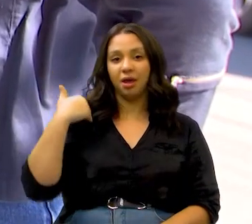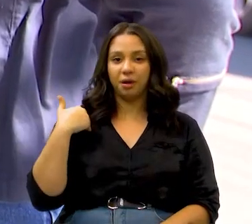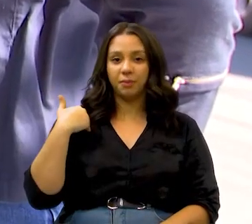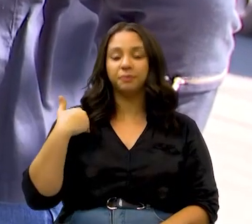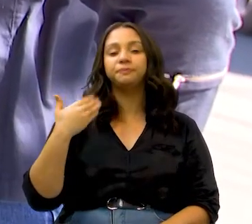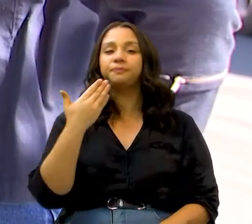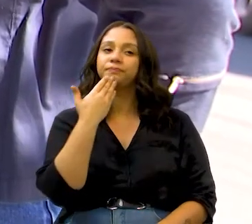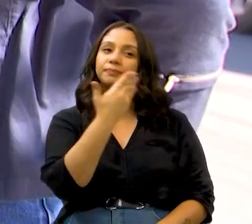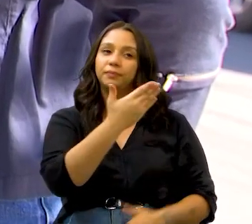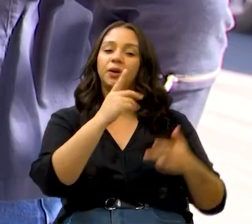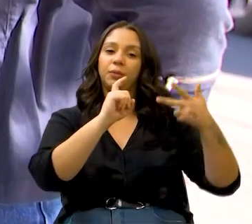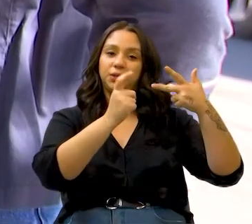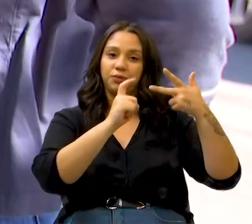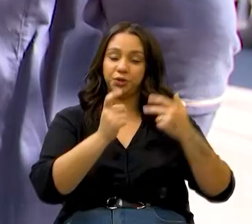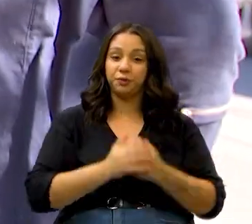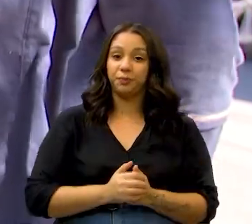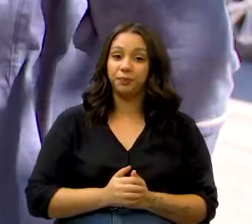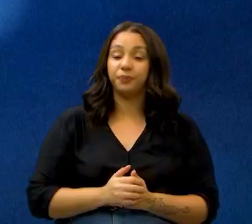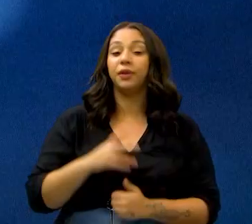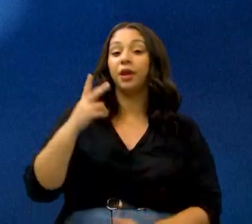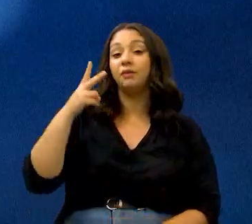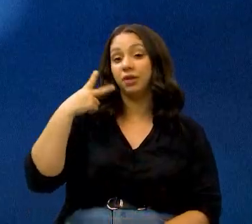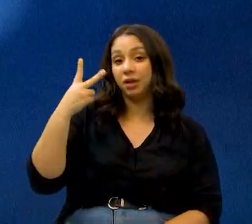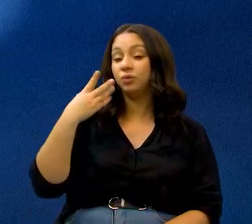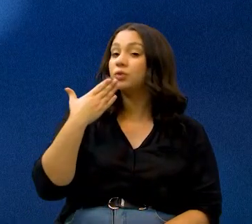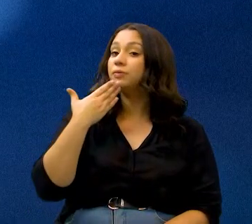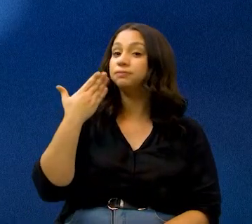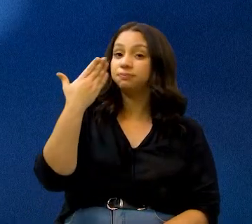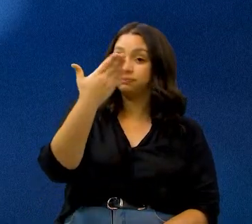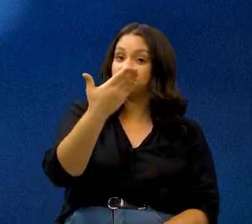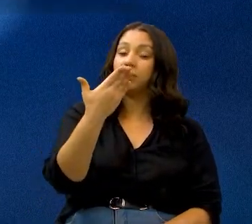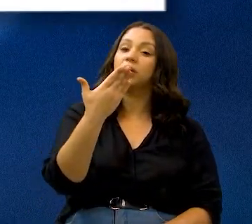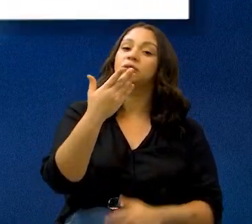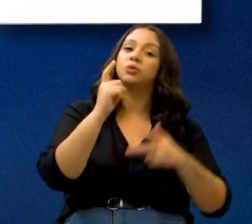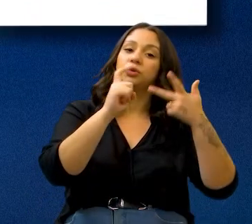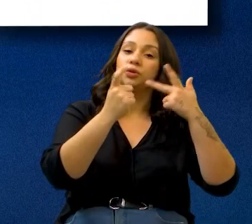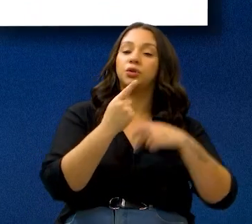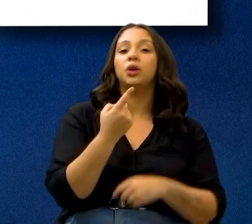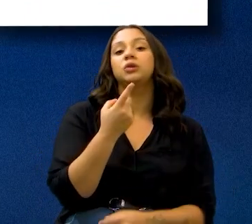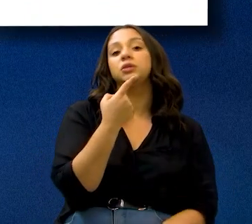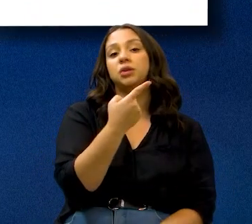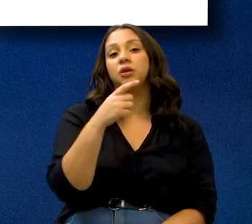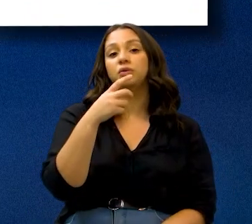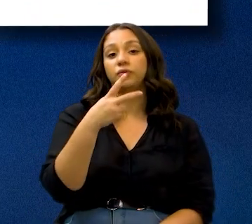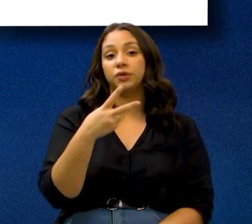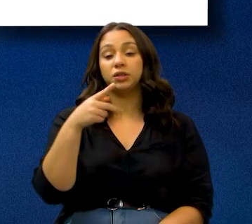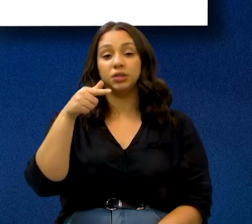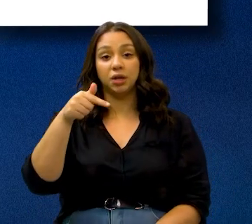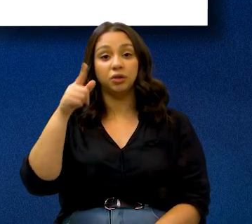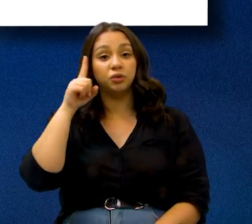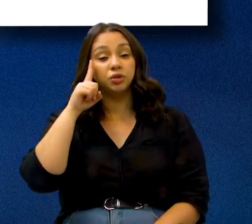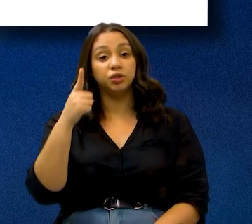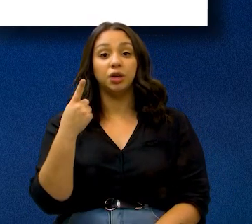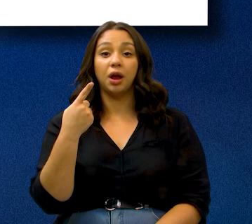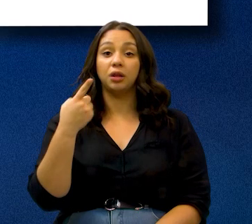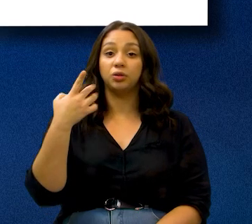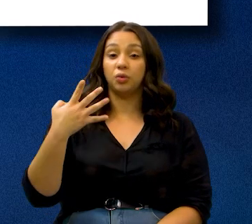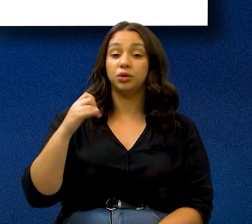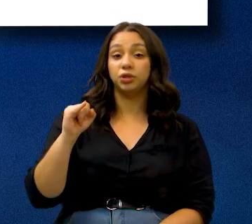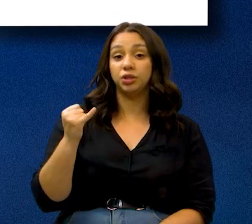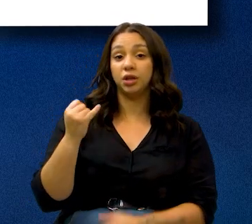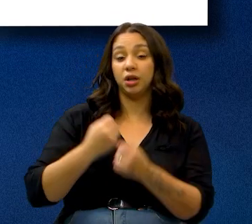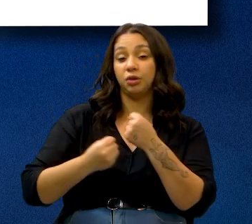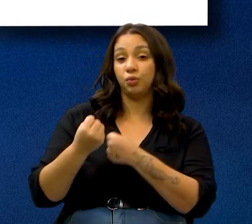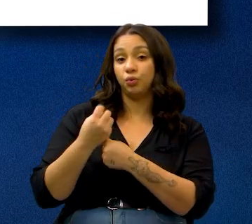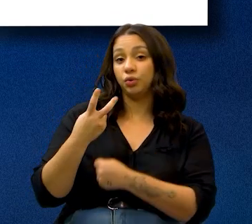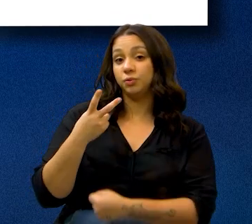Débora Palermo ao poder executivo a parlamentar protocolou a indicação de número 127 no dia 14